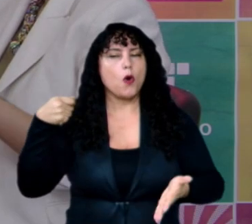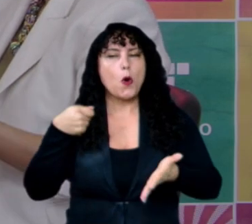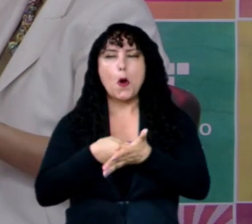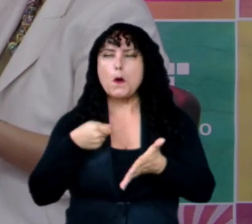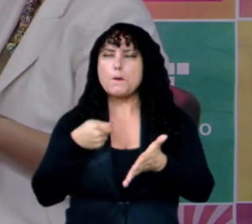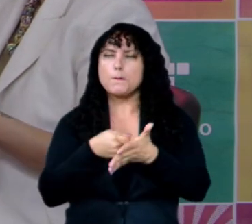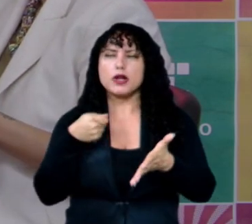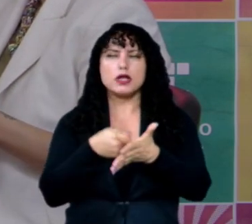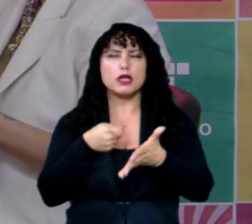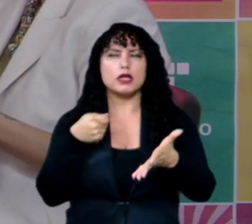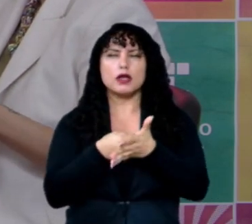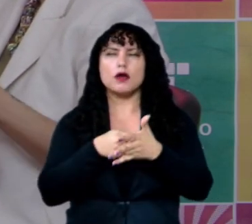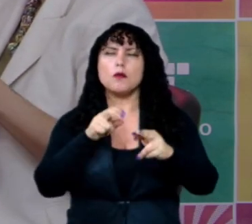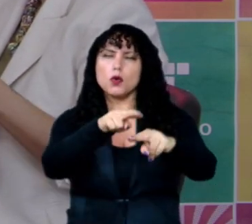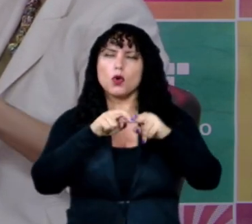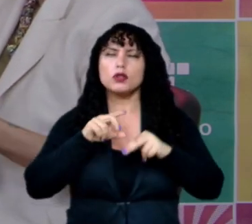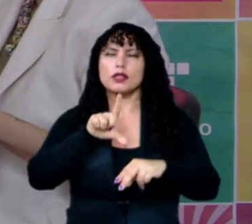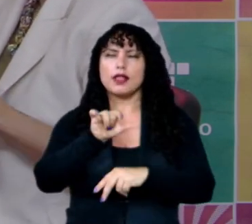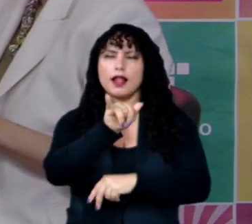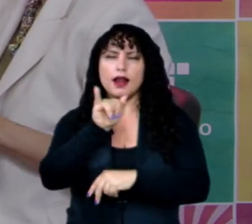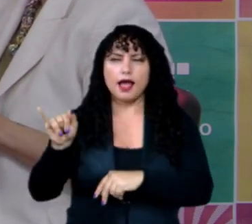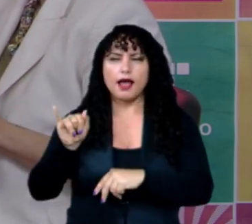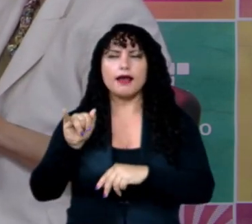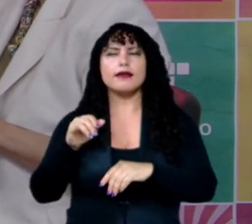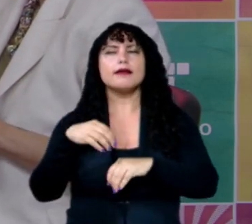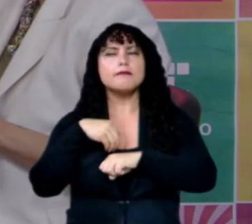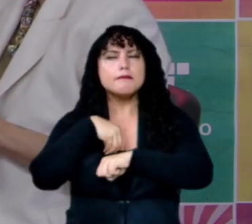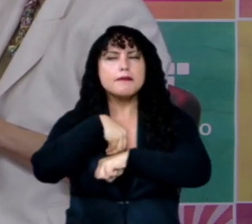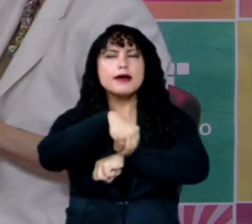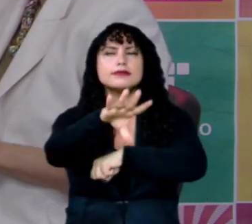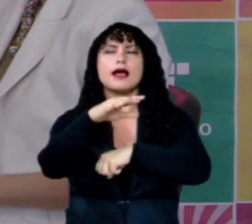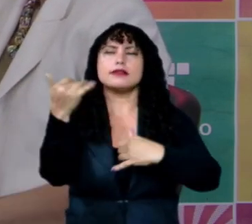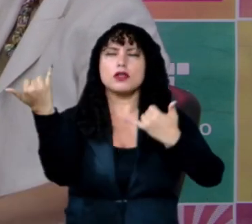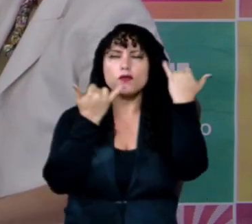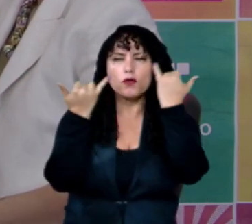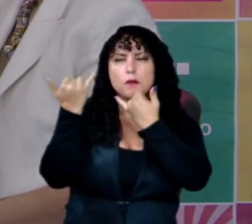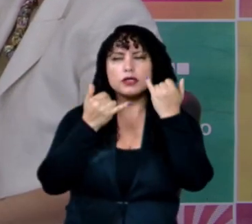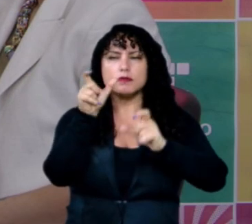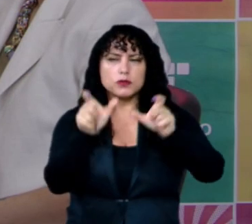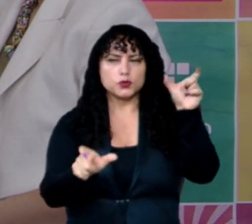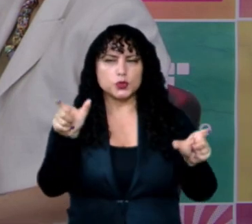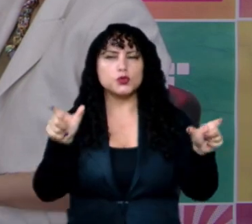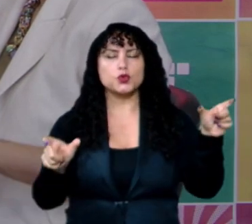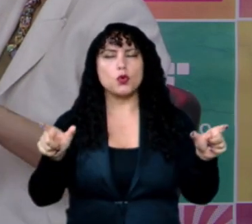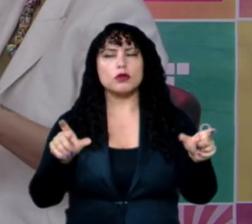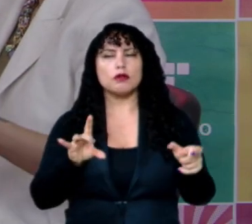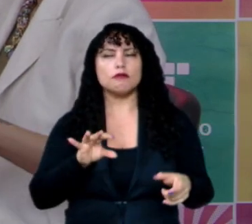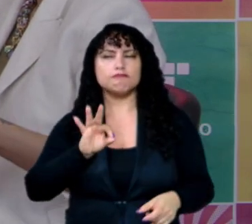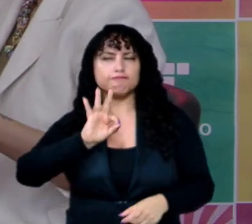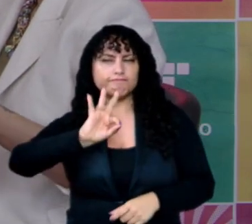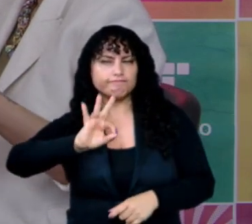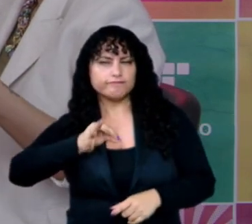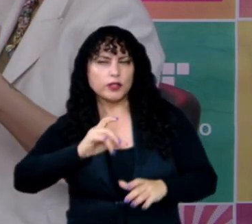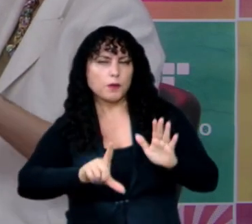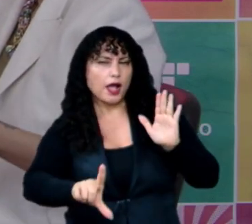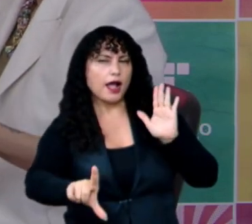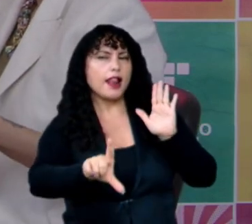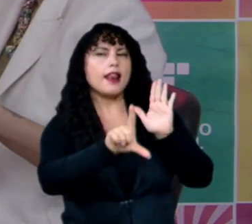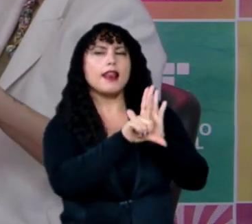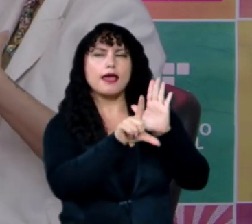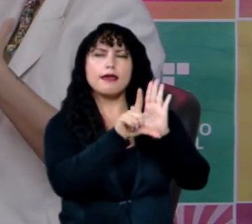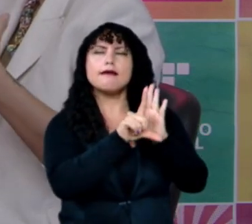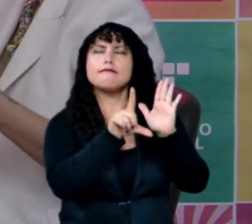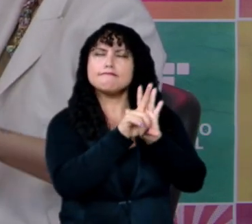obrigados, por conta da lei, a dar essa informação para o cidadão, né? Então, de fato, é uma legislação